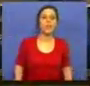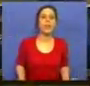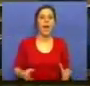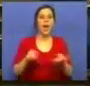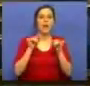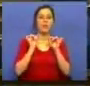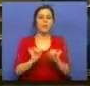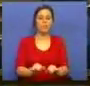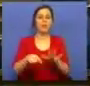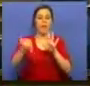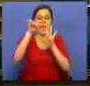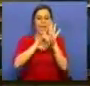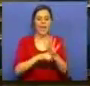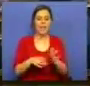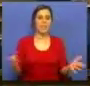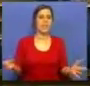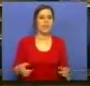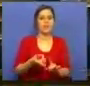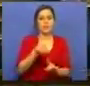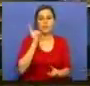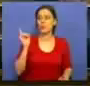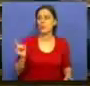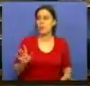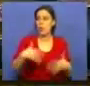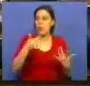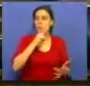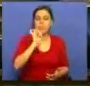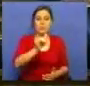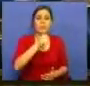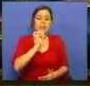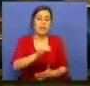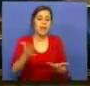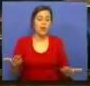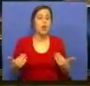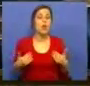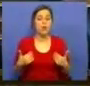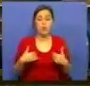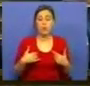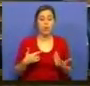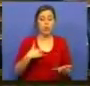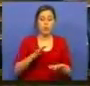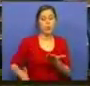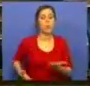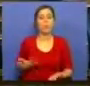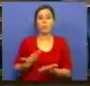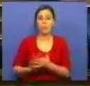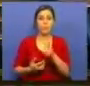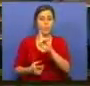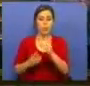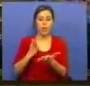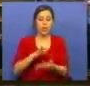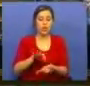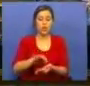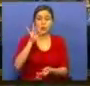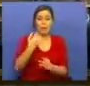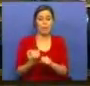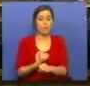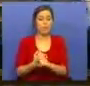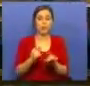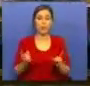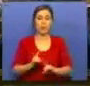é uma ética de zelotes, é lá o que queiram dizer. Nós nem sequer propomos a exclusividade da